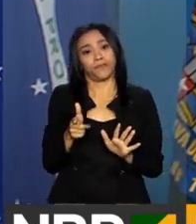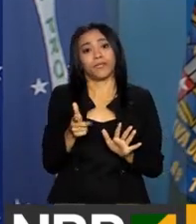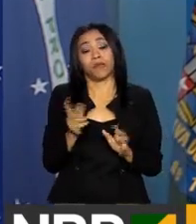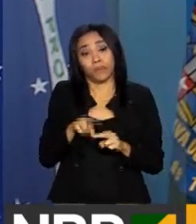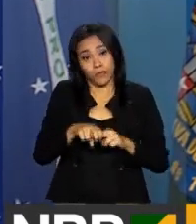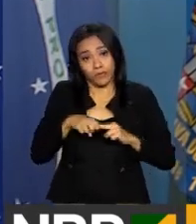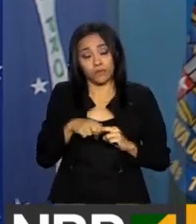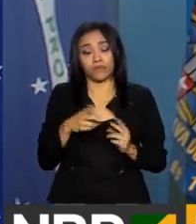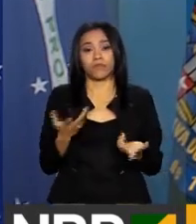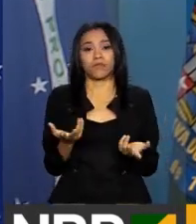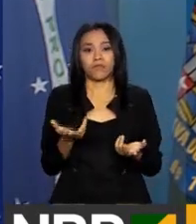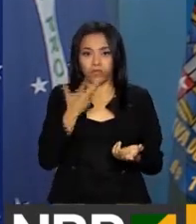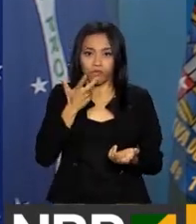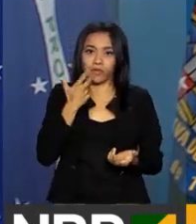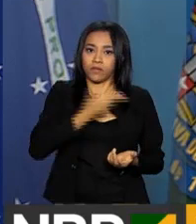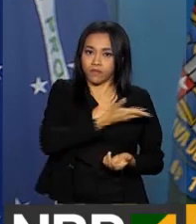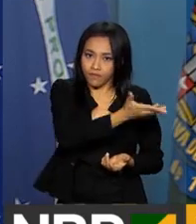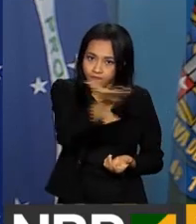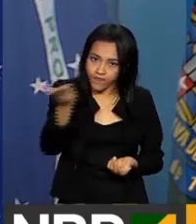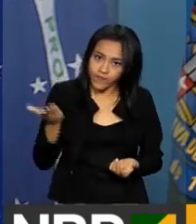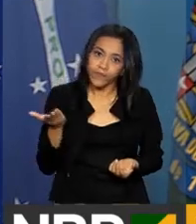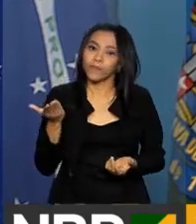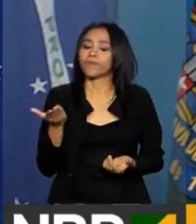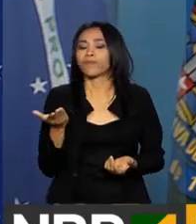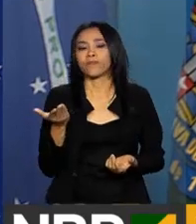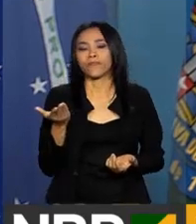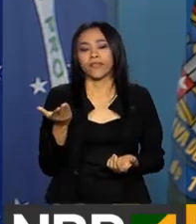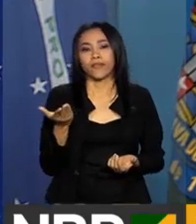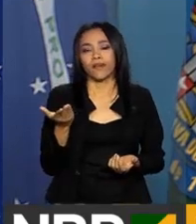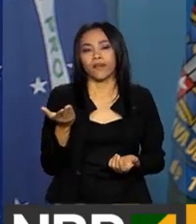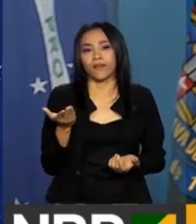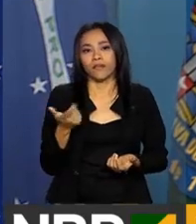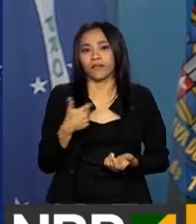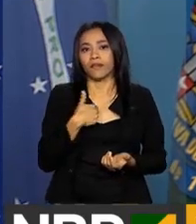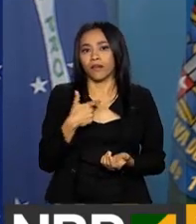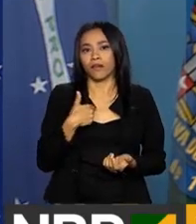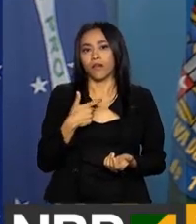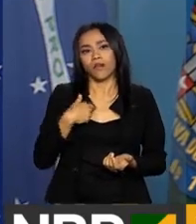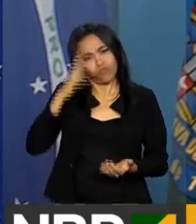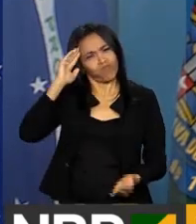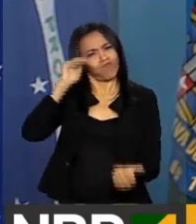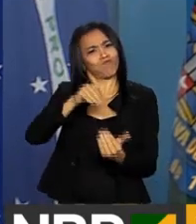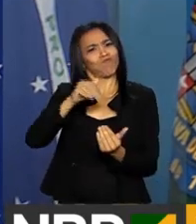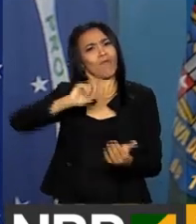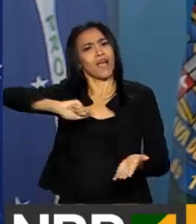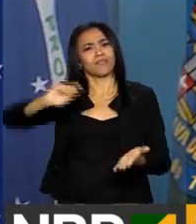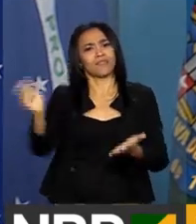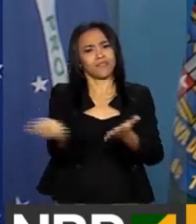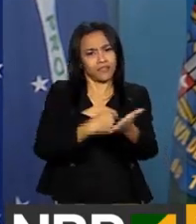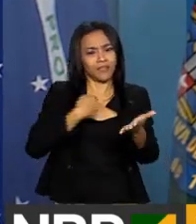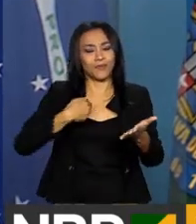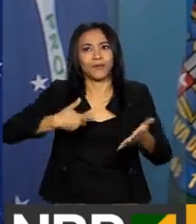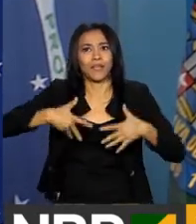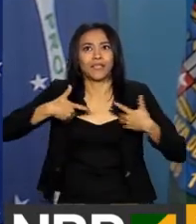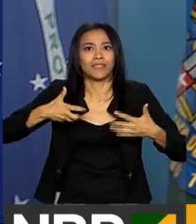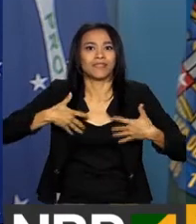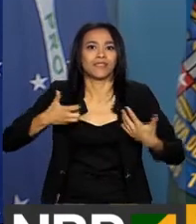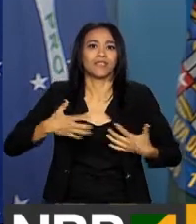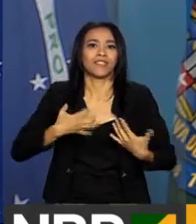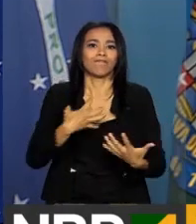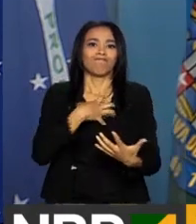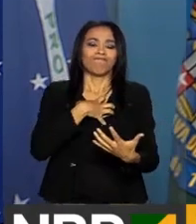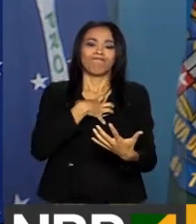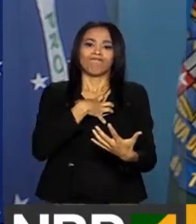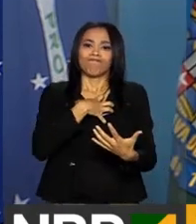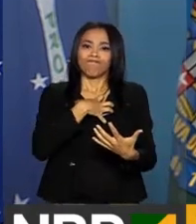fato por isso que eu digo aos senhores que é eu assino visto que uma alegria é digamos cívica democrática